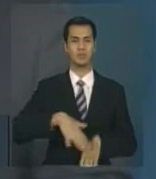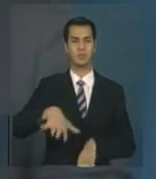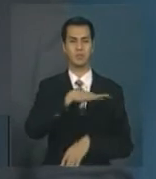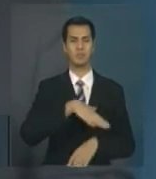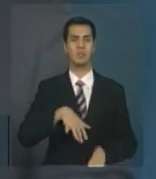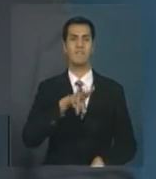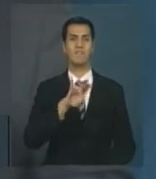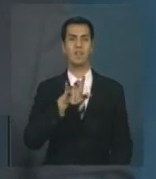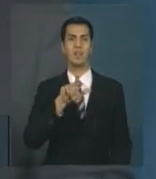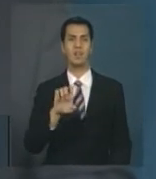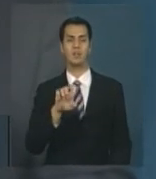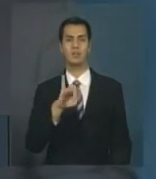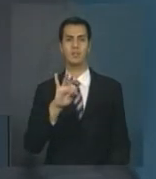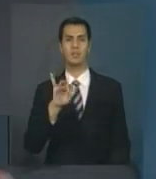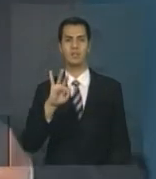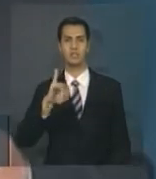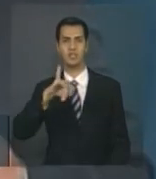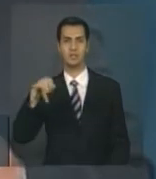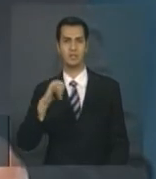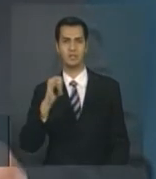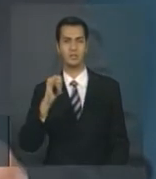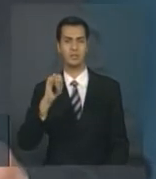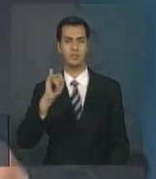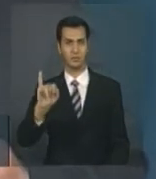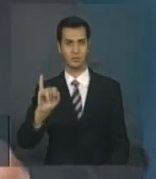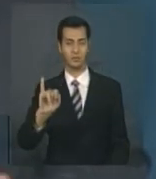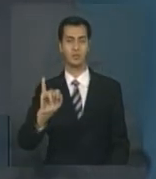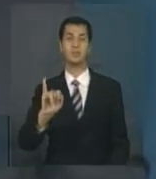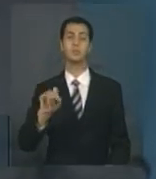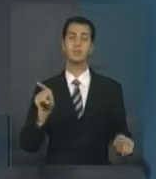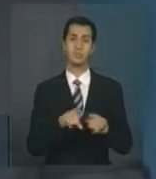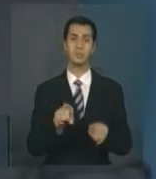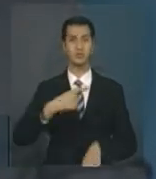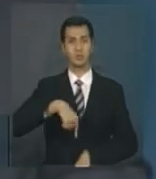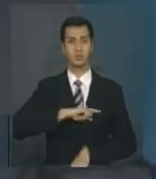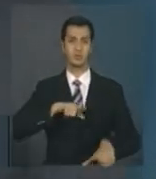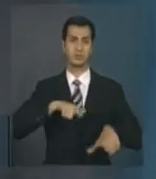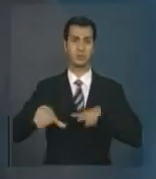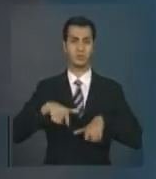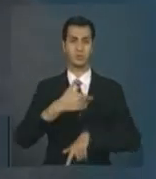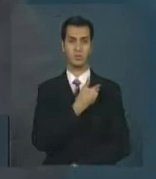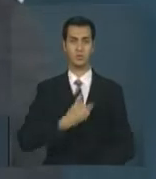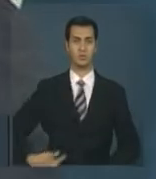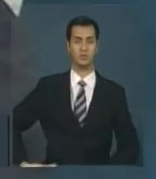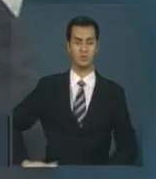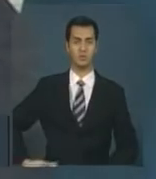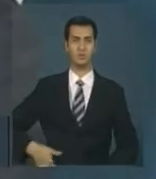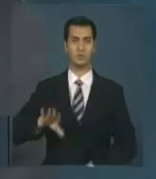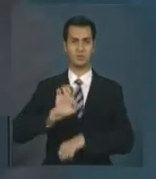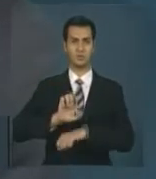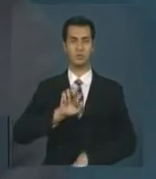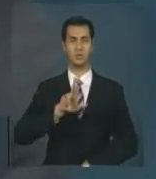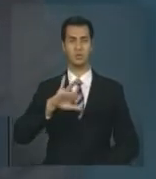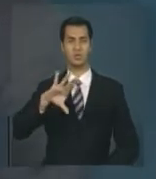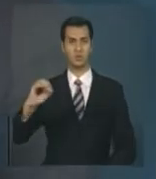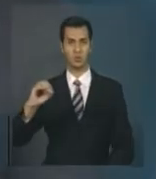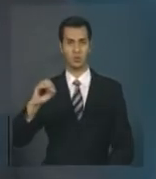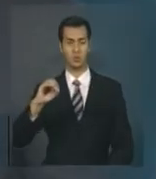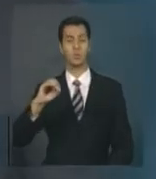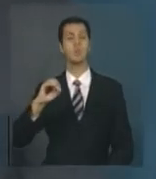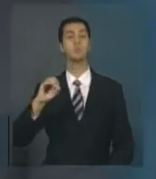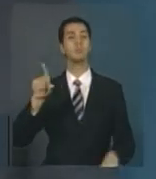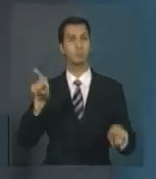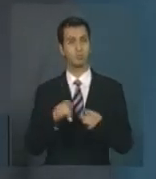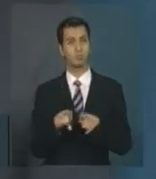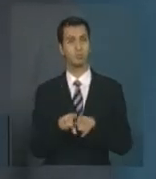Itajaí. Estamos trabalhando com o governo do Rio. A rubrica não está aqui, mas o